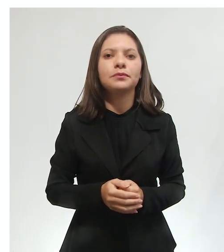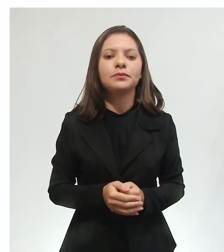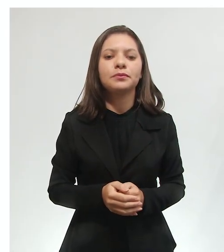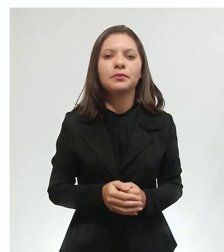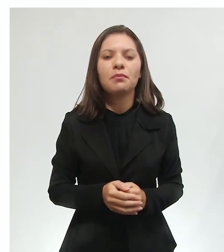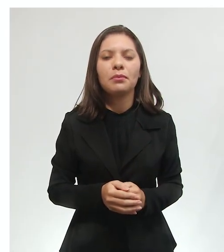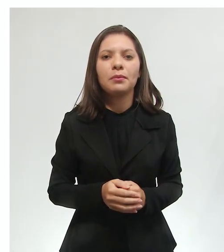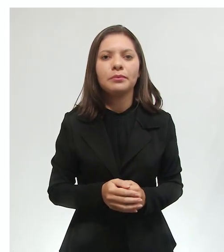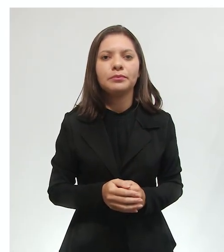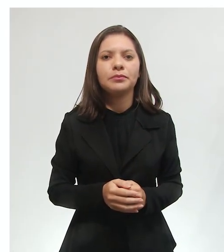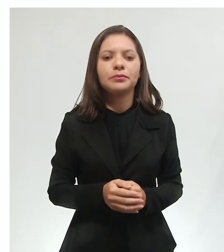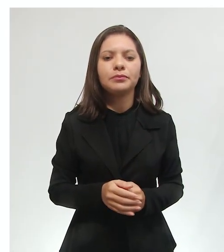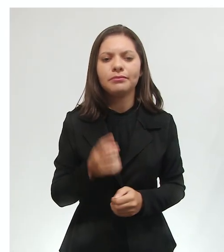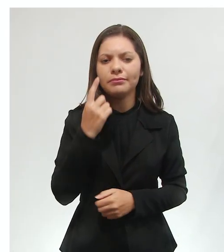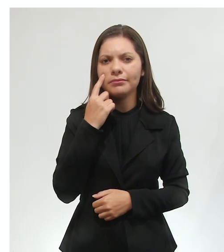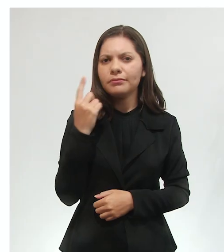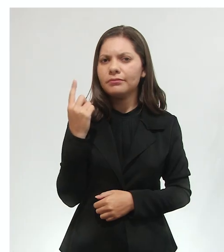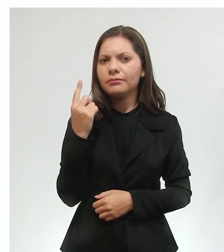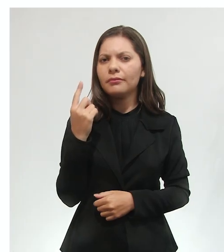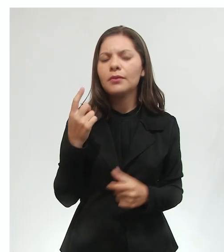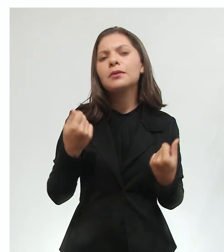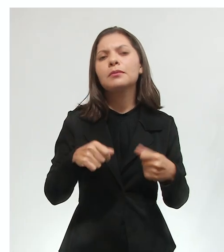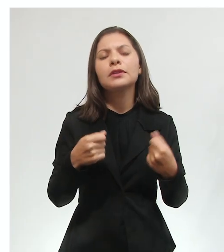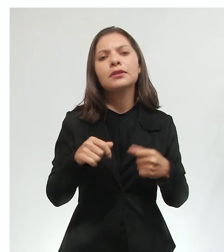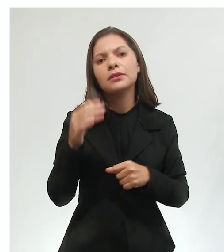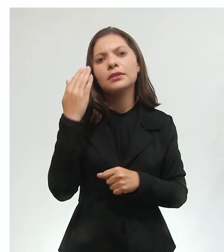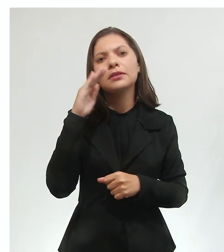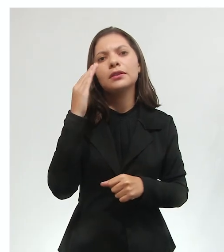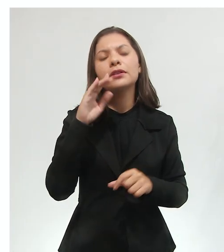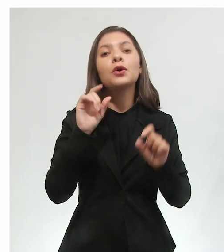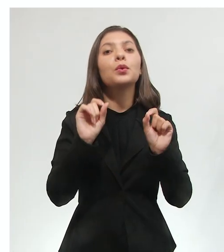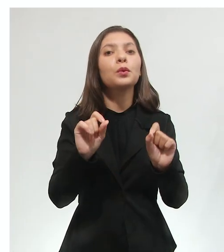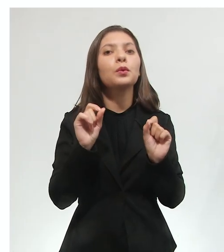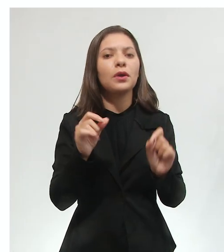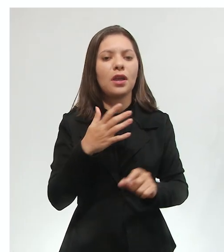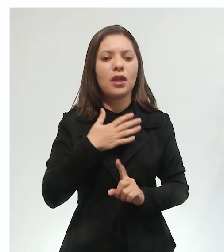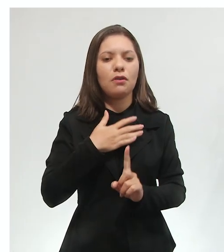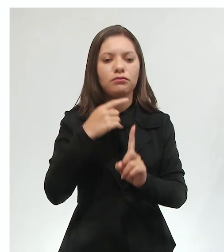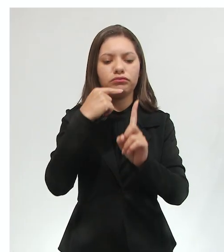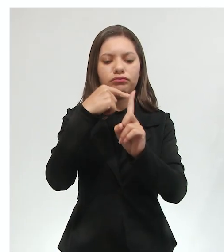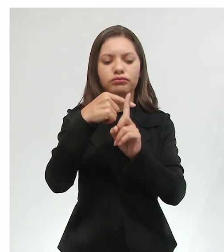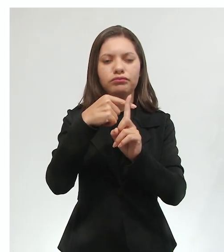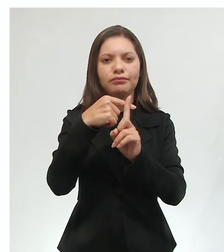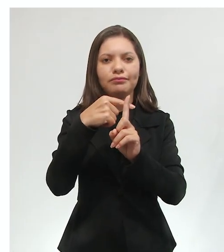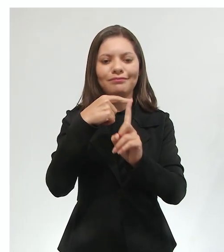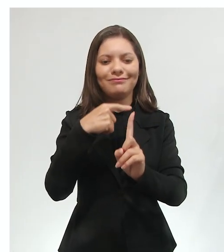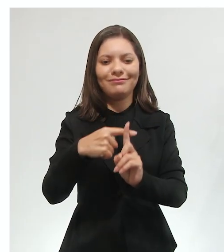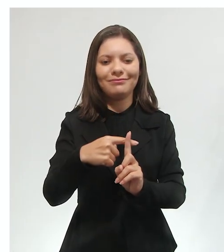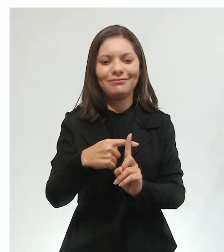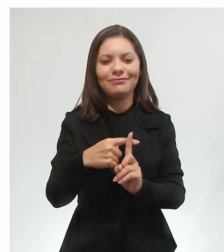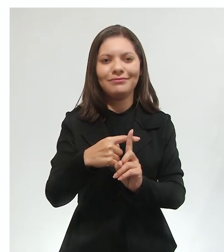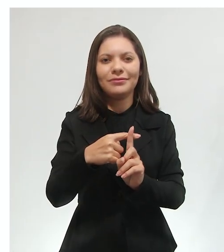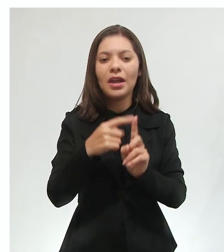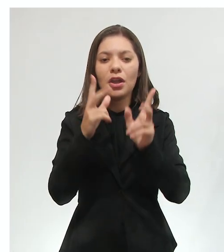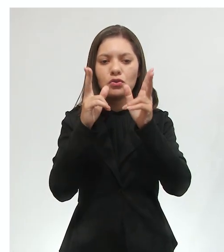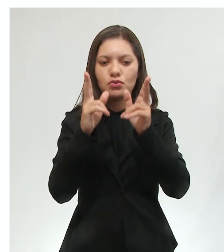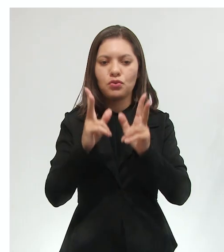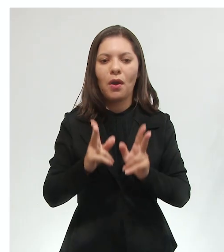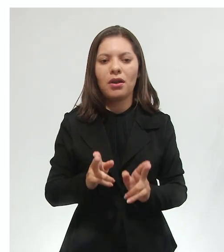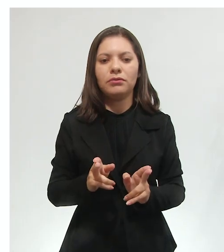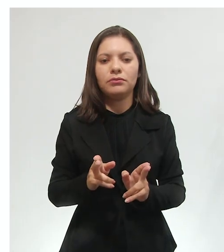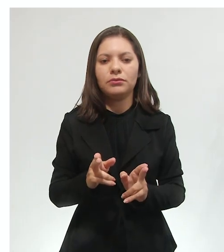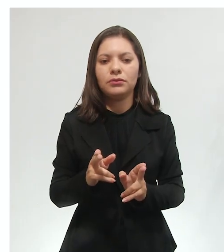O que nós temos que entender? Que quando eu somo, eu estou somando elementos iguais. Esse 3